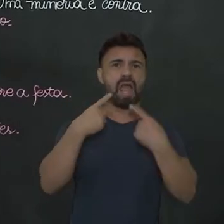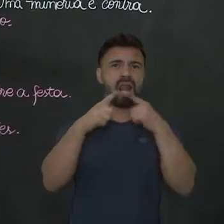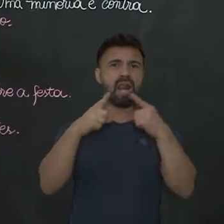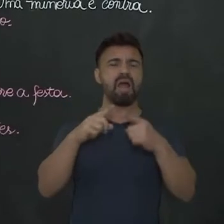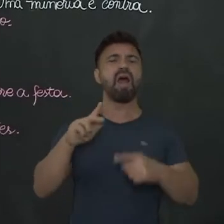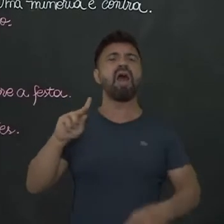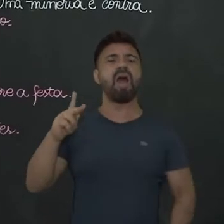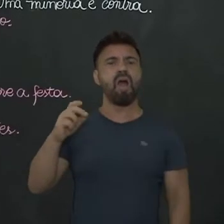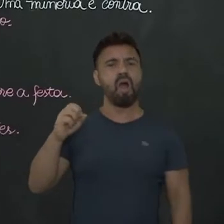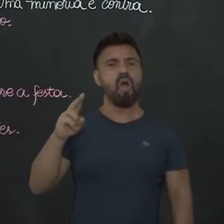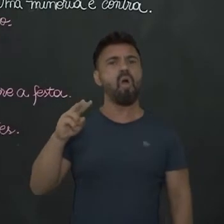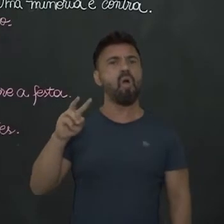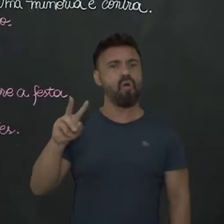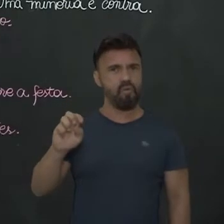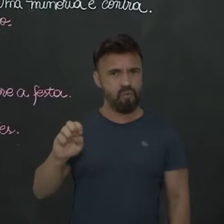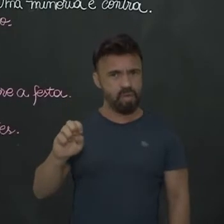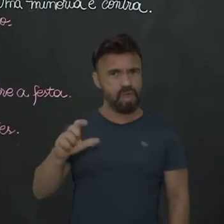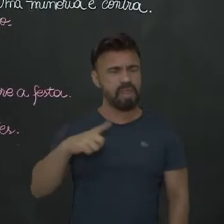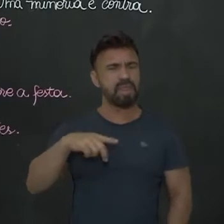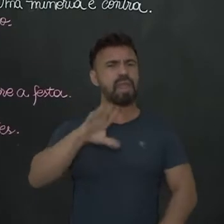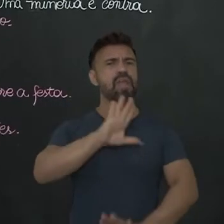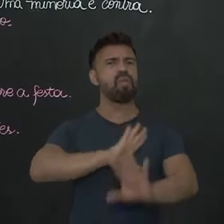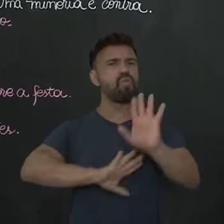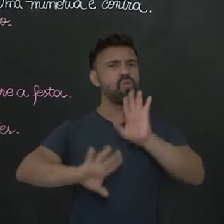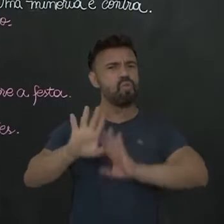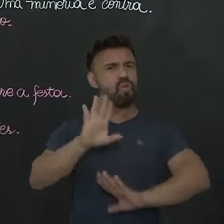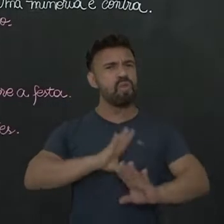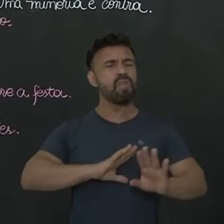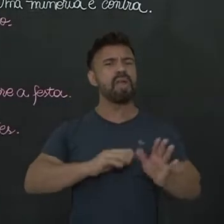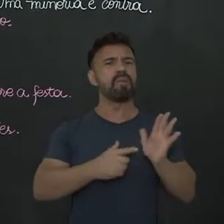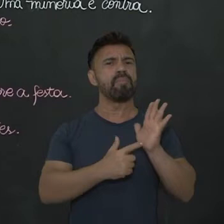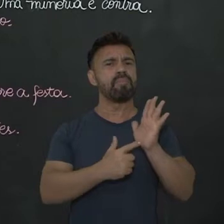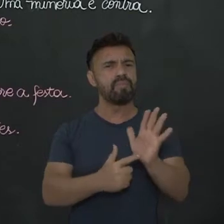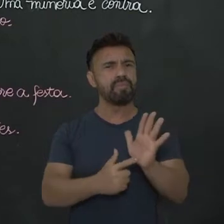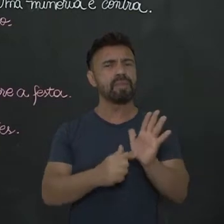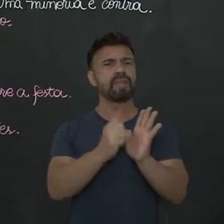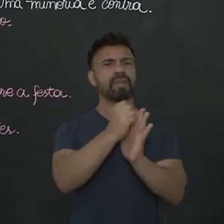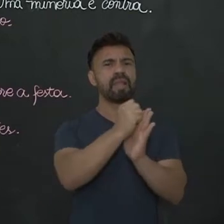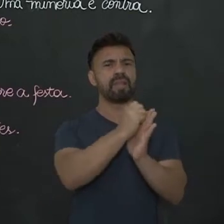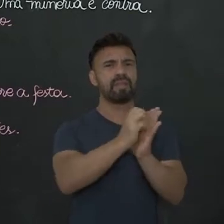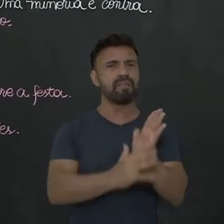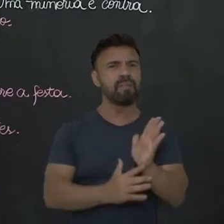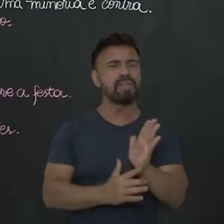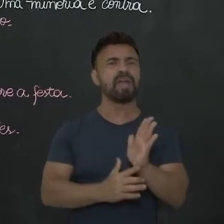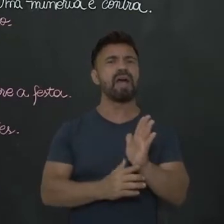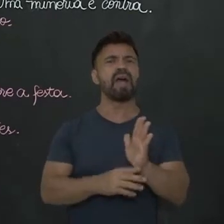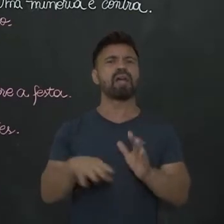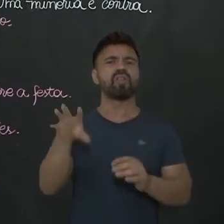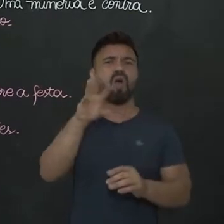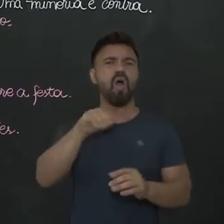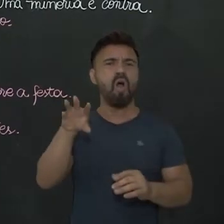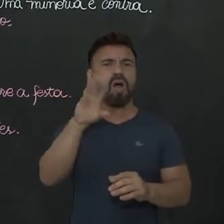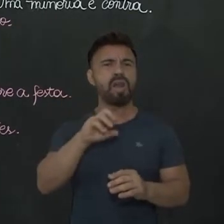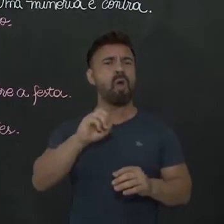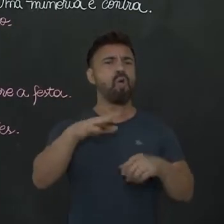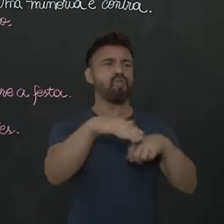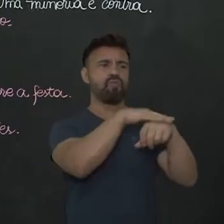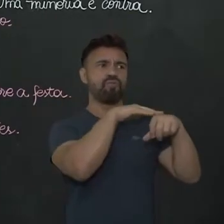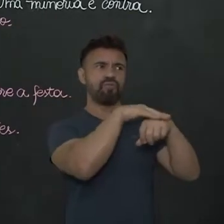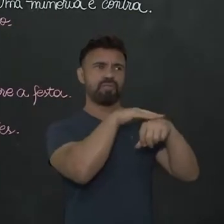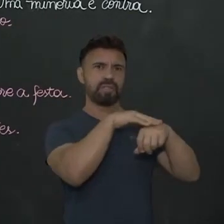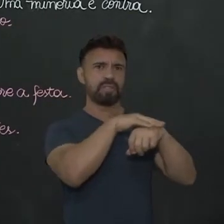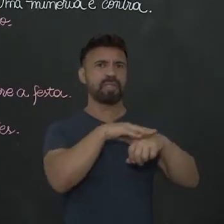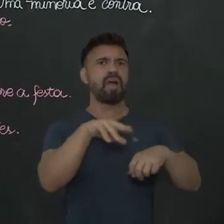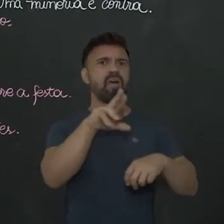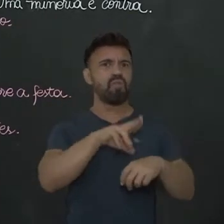Houve reclamações sobre a festa. Então cuidado na hora que você estiver apresentando um trabalho, fazendo uma exposição oral ou até conversando com alguém,